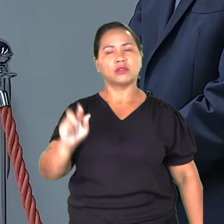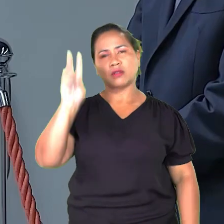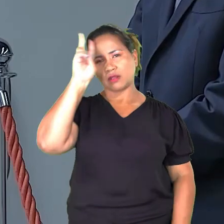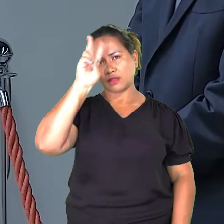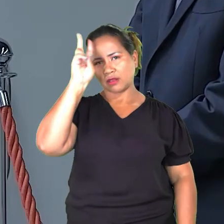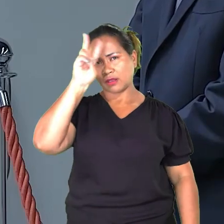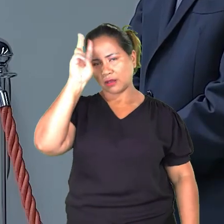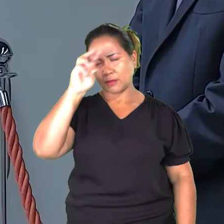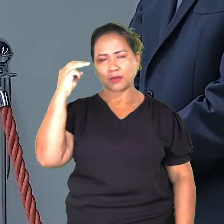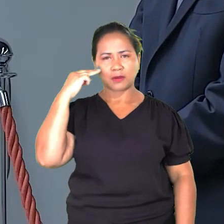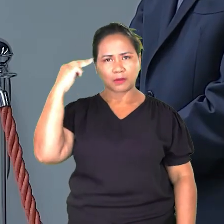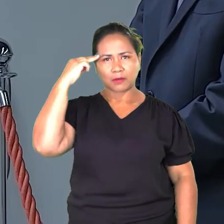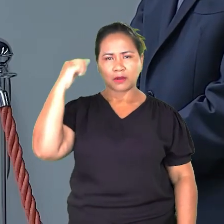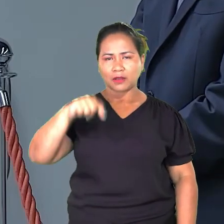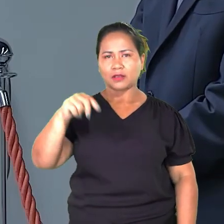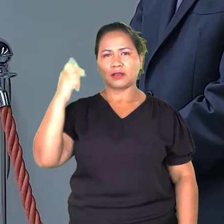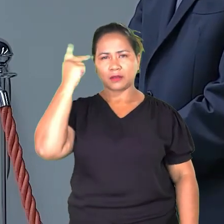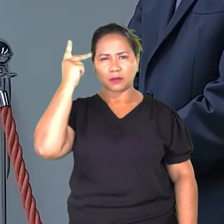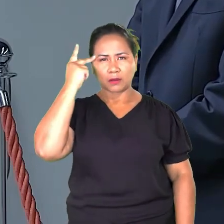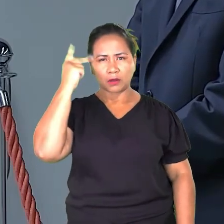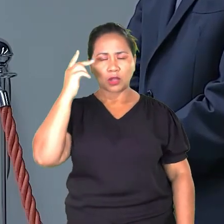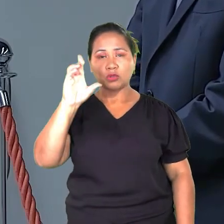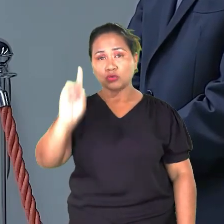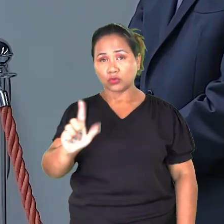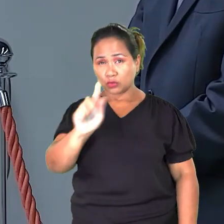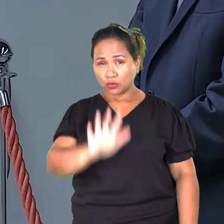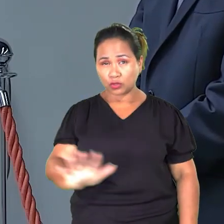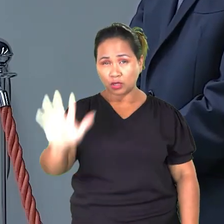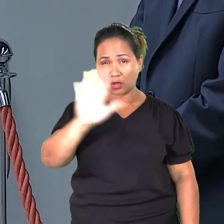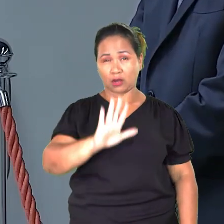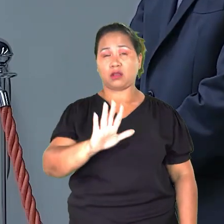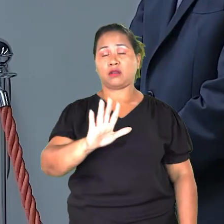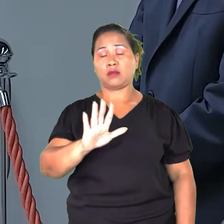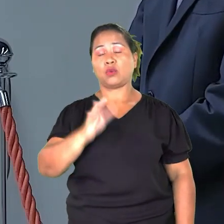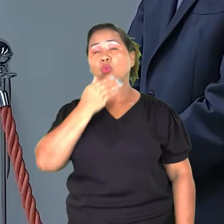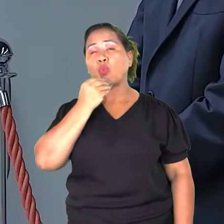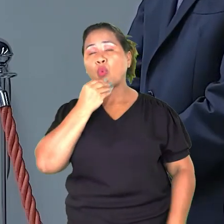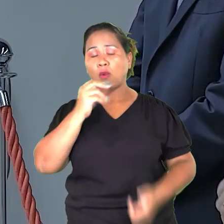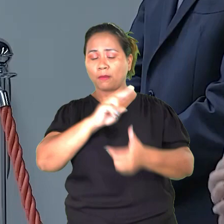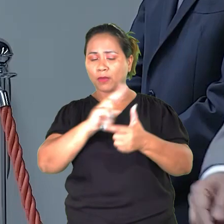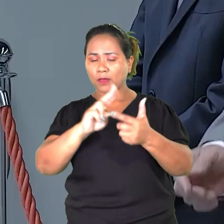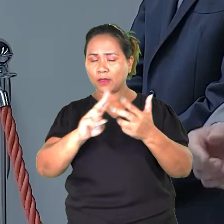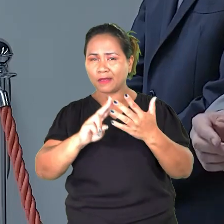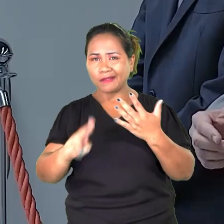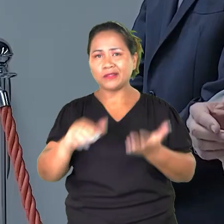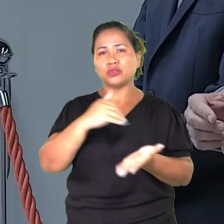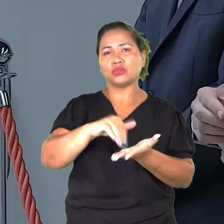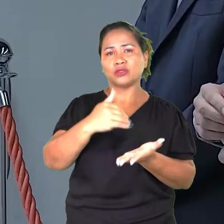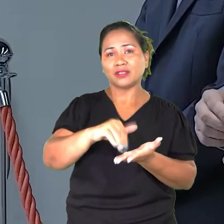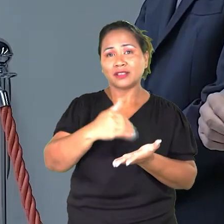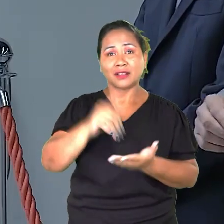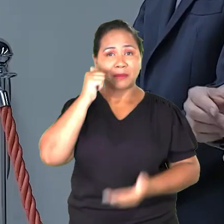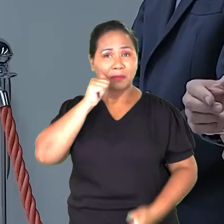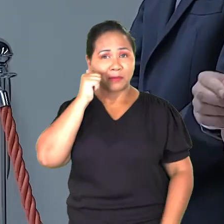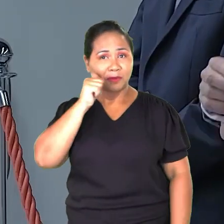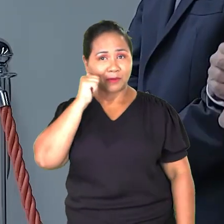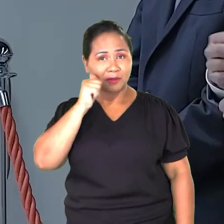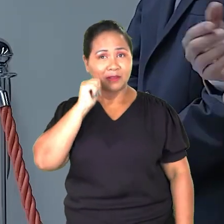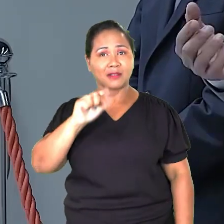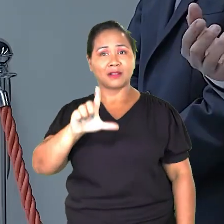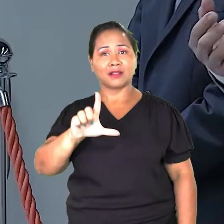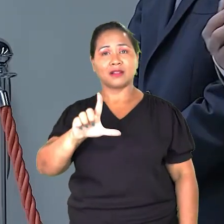Memória do nosso TRE Paulista. Nosso diretor-geral Cláudio Correia. Nossa secretária